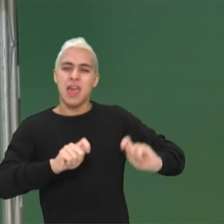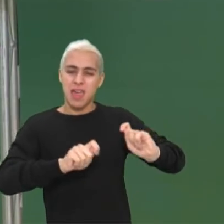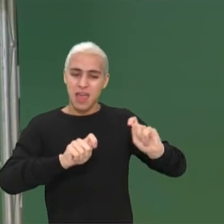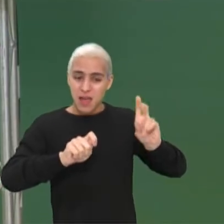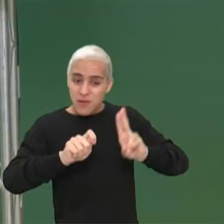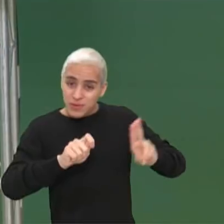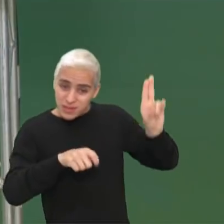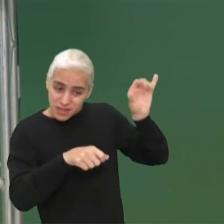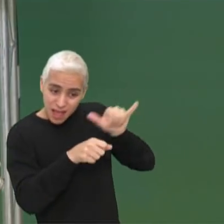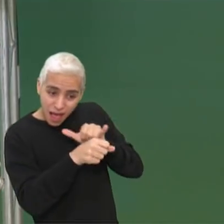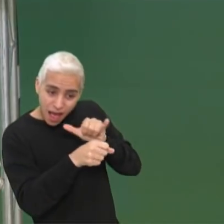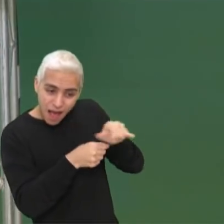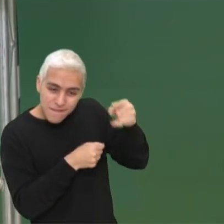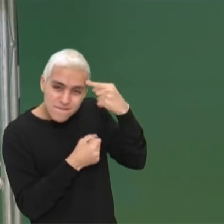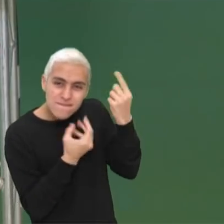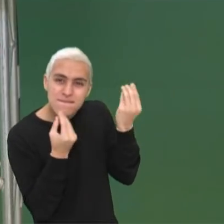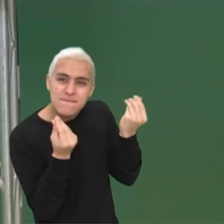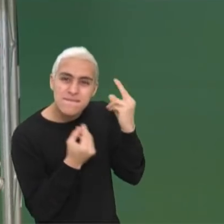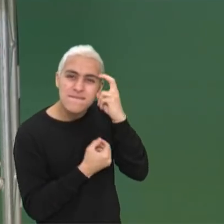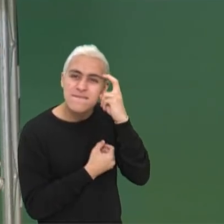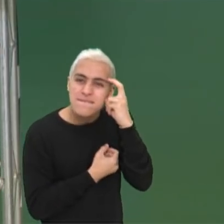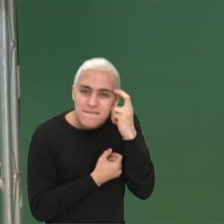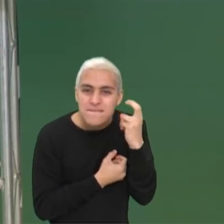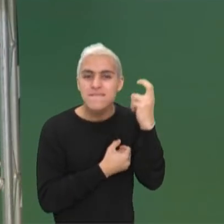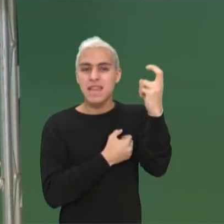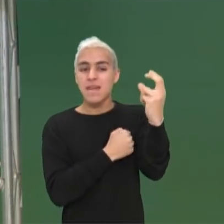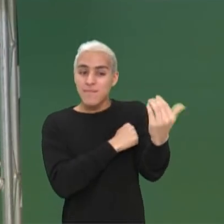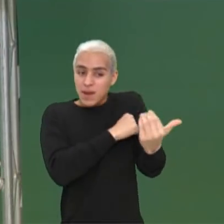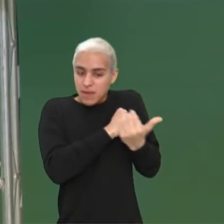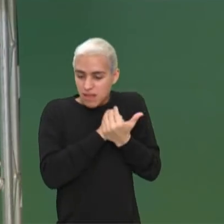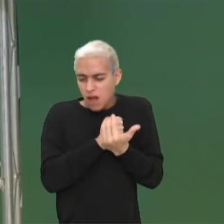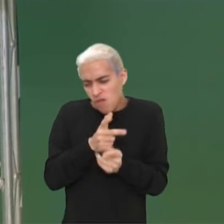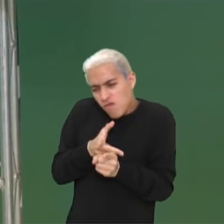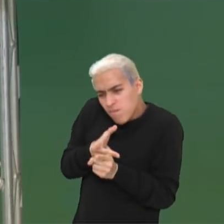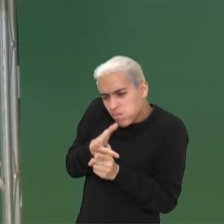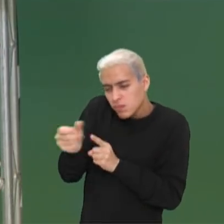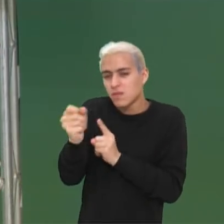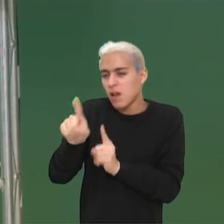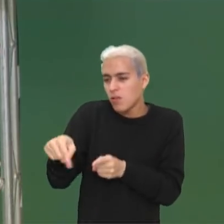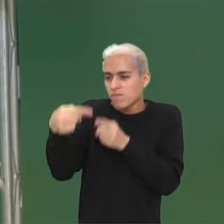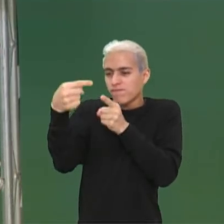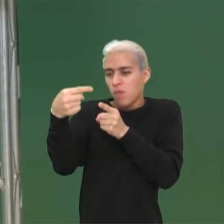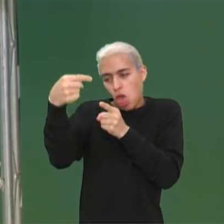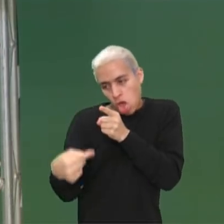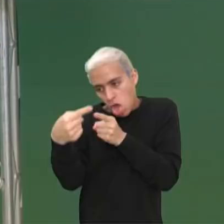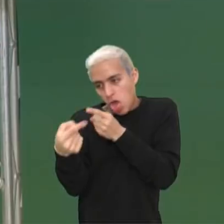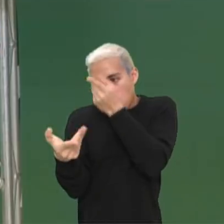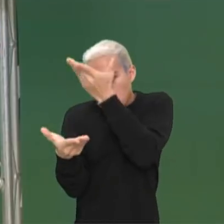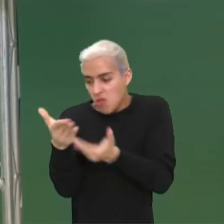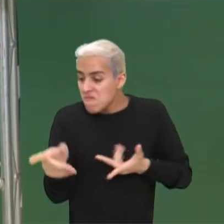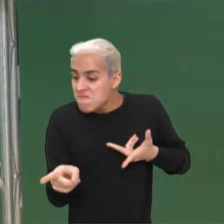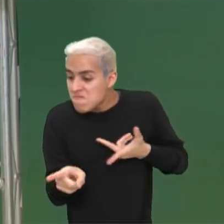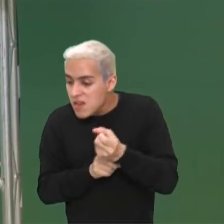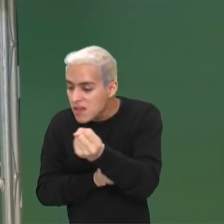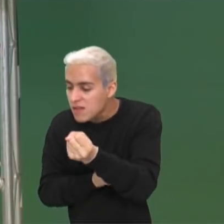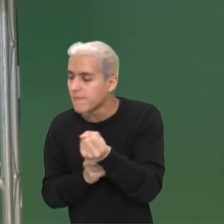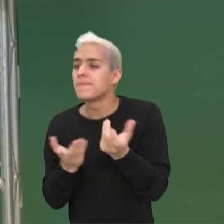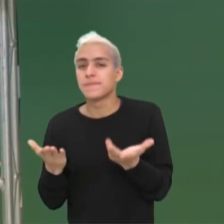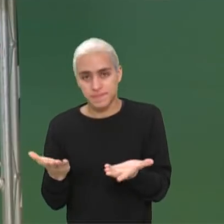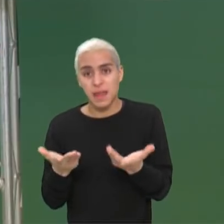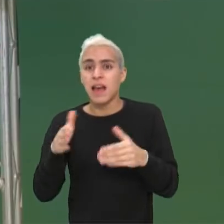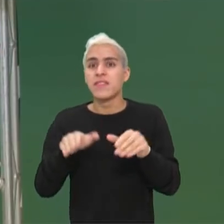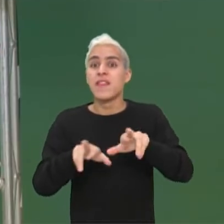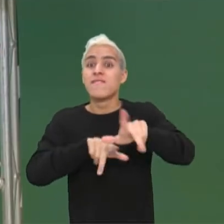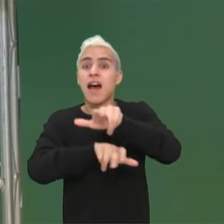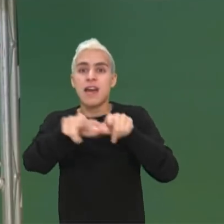a sua estratégia, o seu pensamento, a sua inteligência para se sobressair no jogo contra o teu adversário lá, né? Muitas vezes, em vários adversários, né?